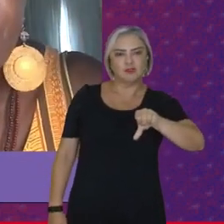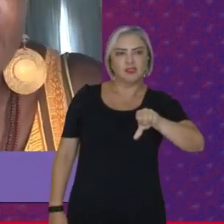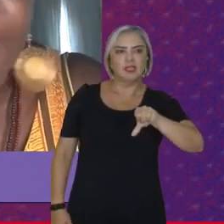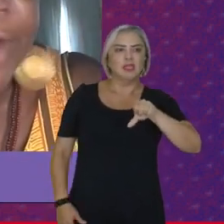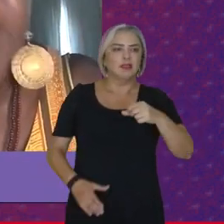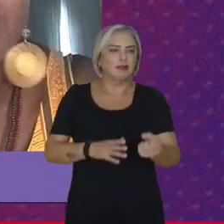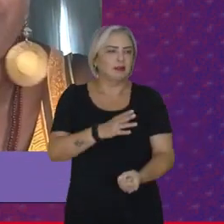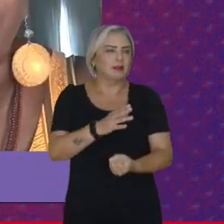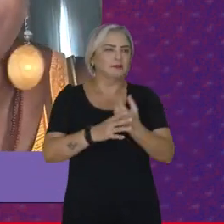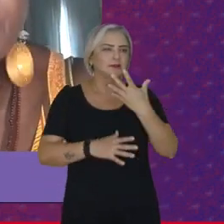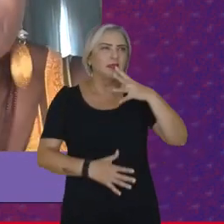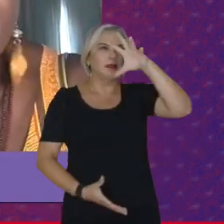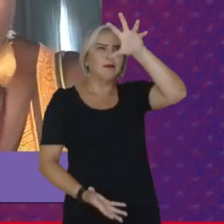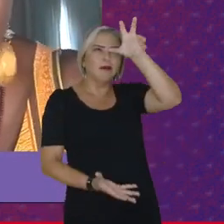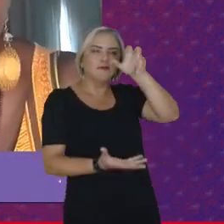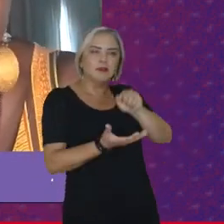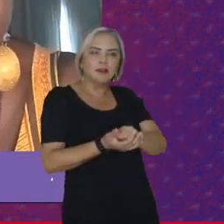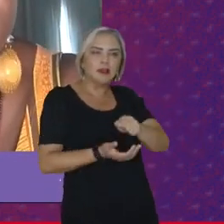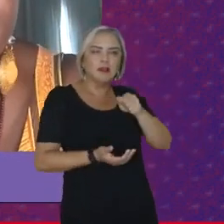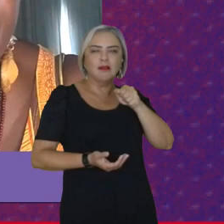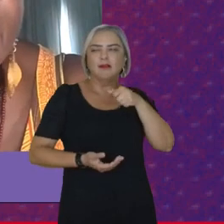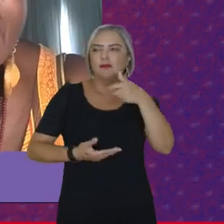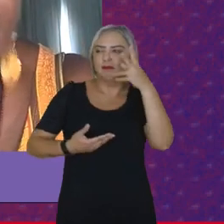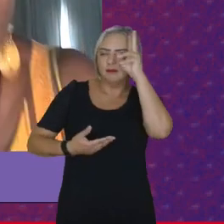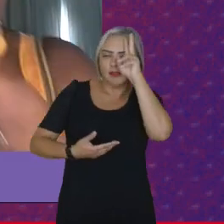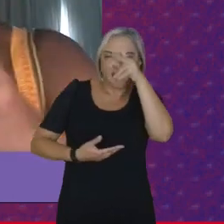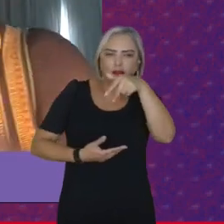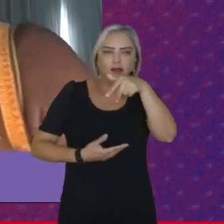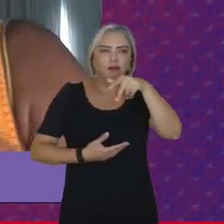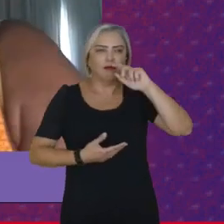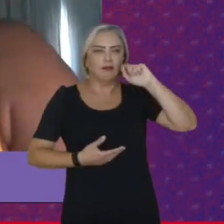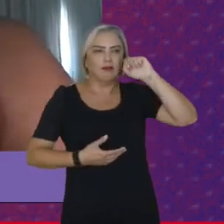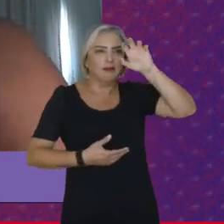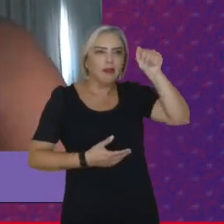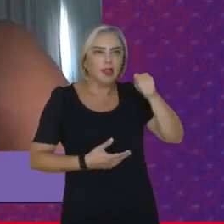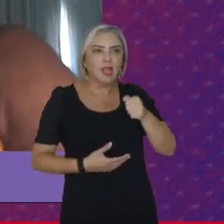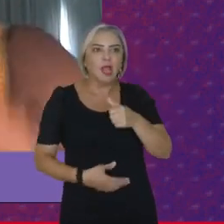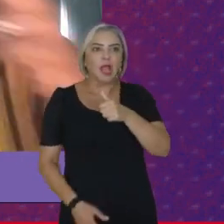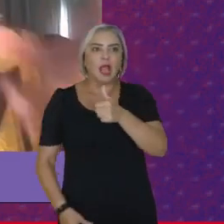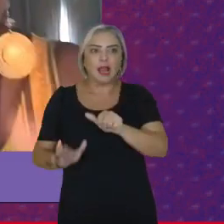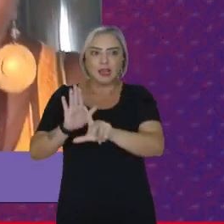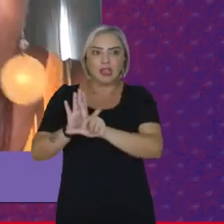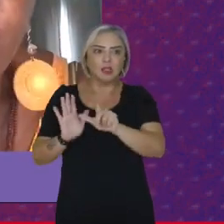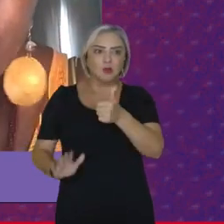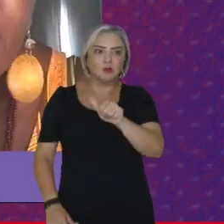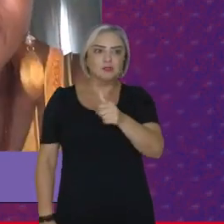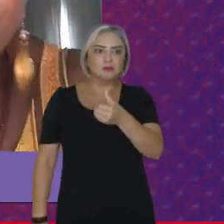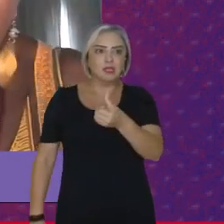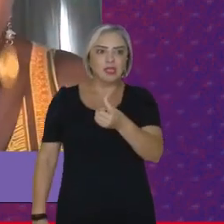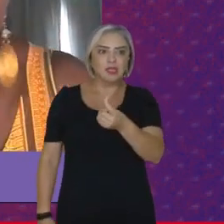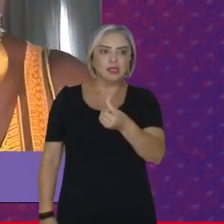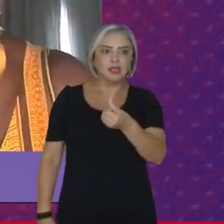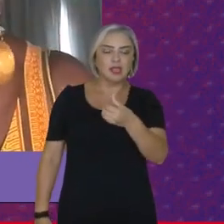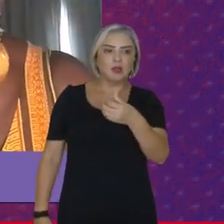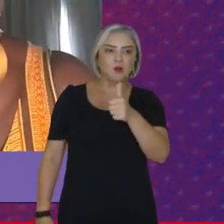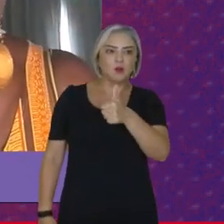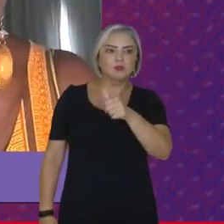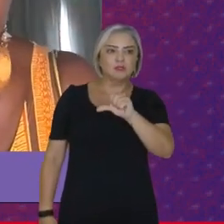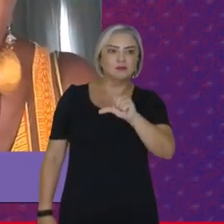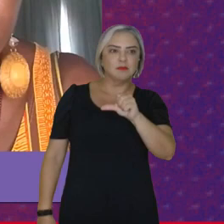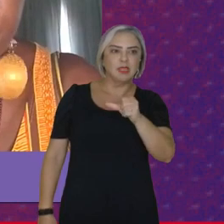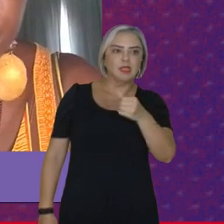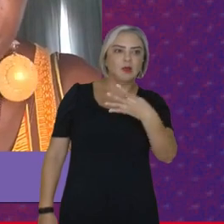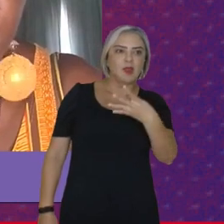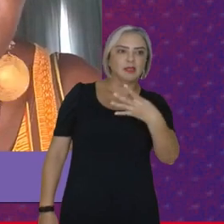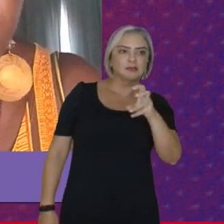de africanos e afrodescendentes à história desse país, e a 11.645, que vai retomar isso do ponto de vista